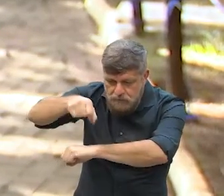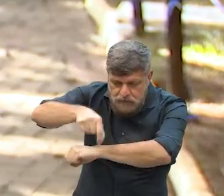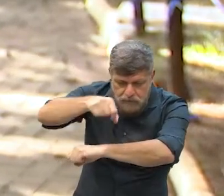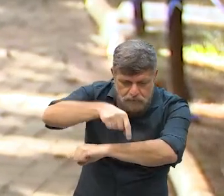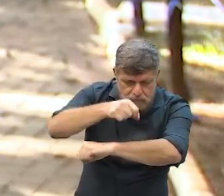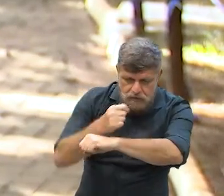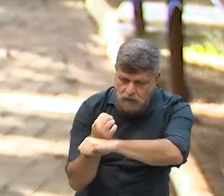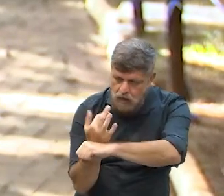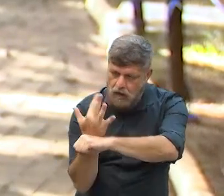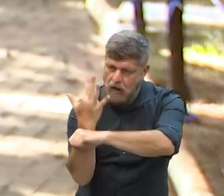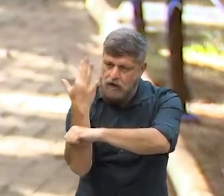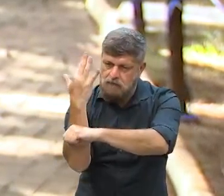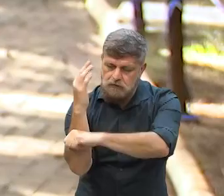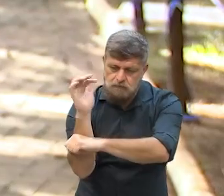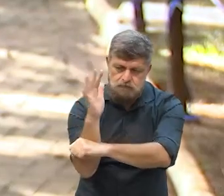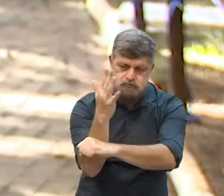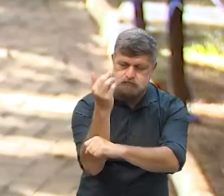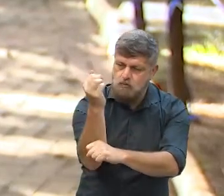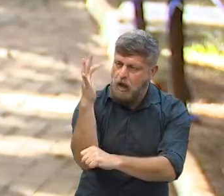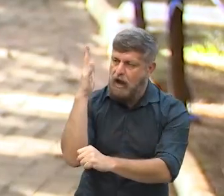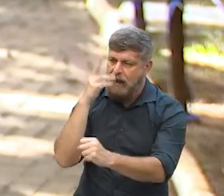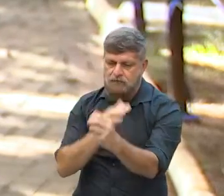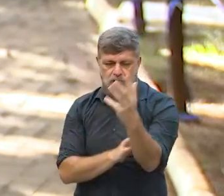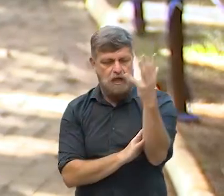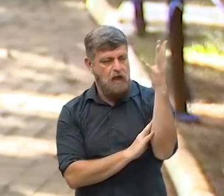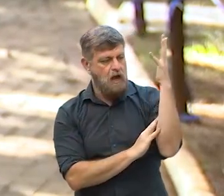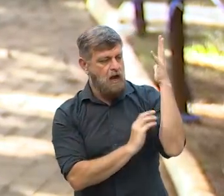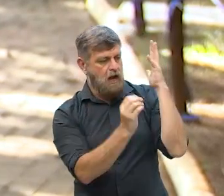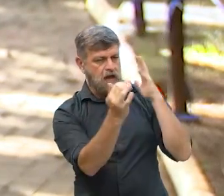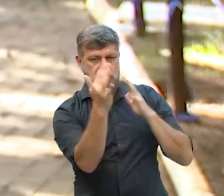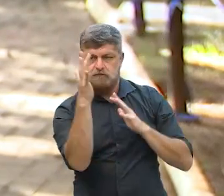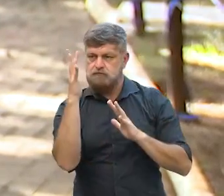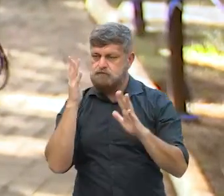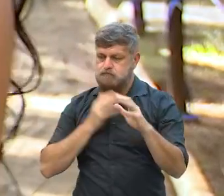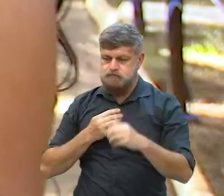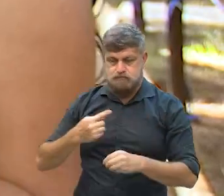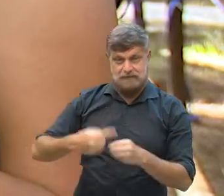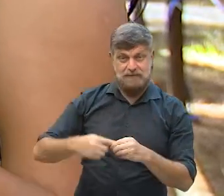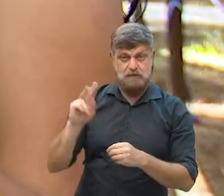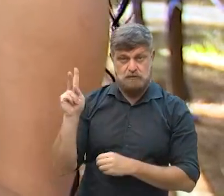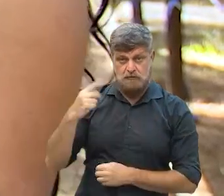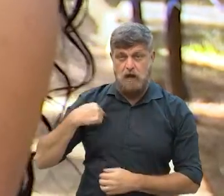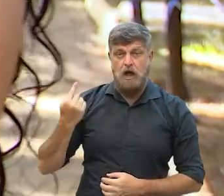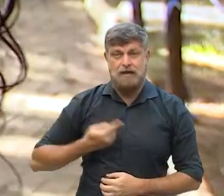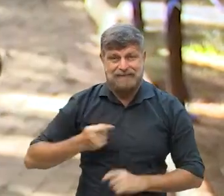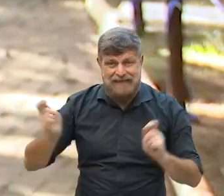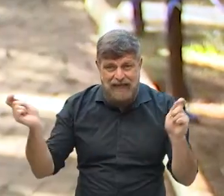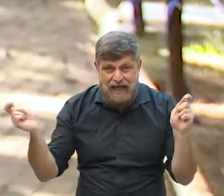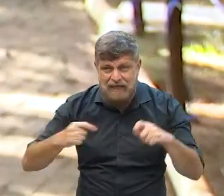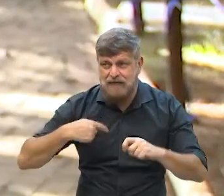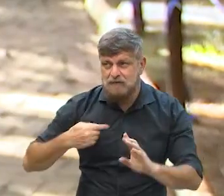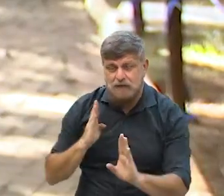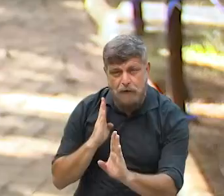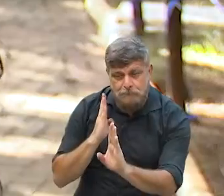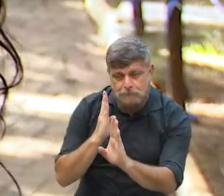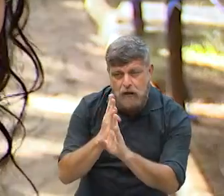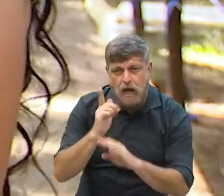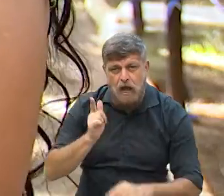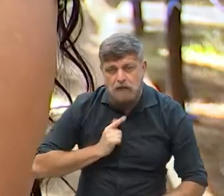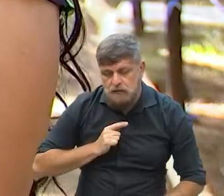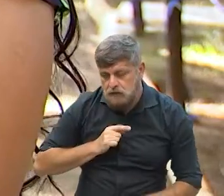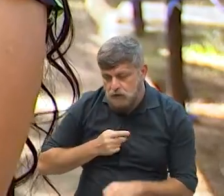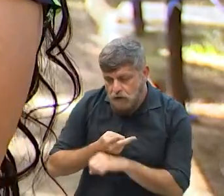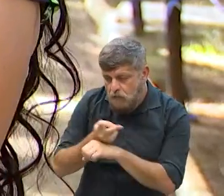urbana da cidade, né. Então, através desse plano de arborização, né, nós seremos capazes de detectar as regiões com